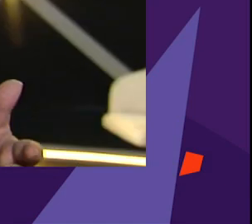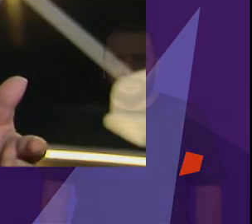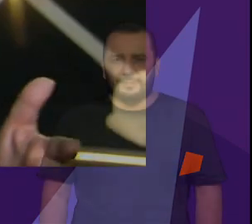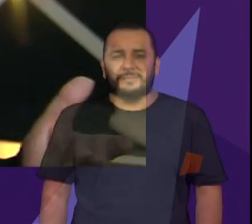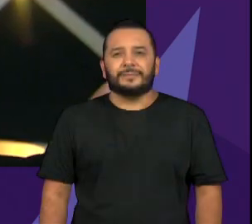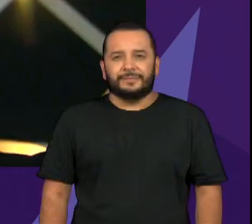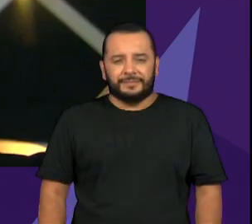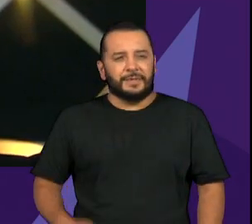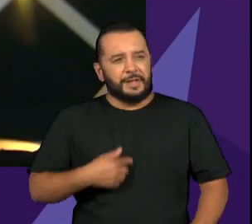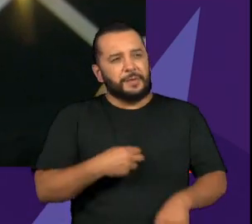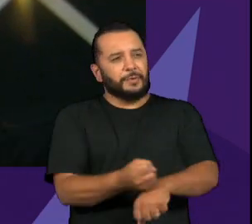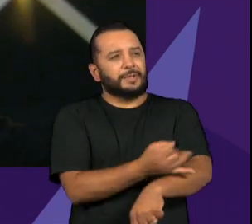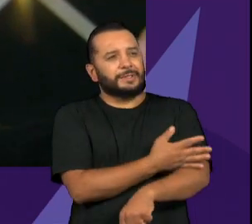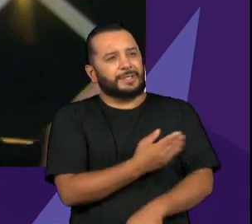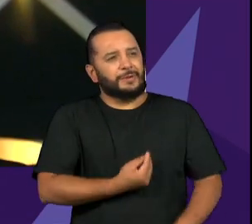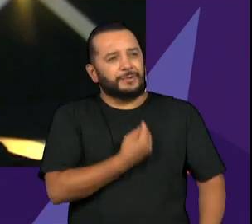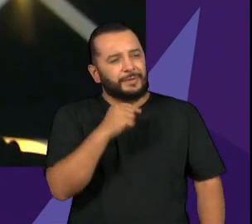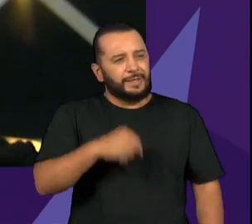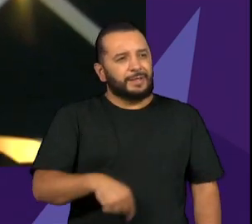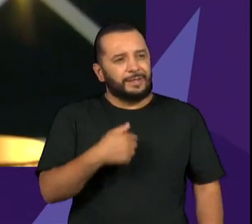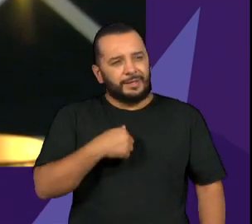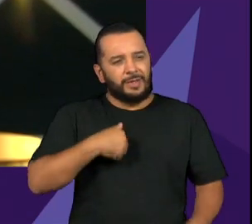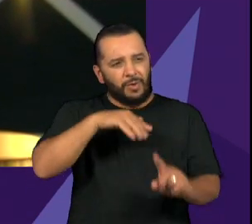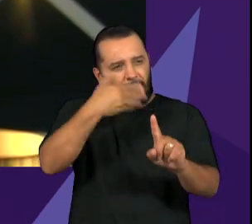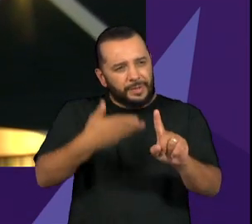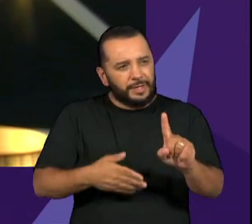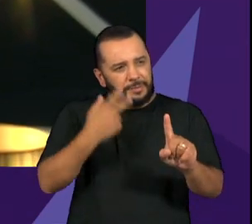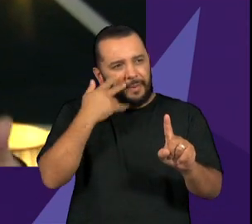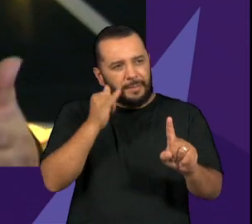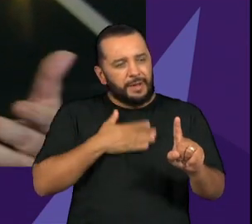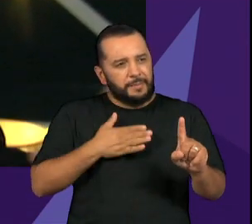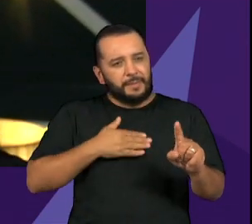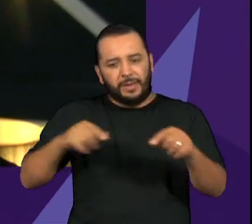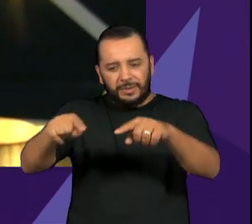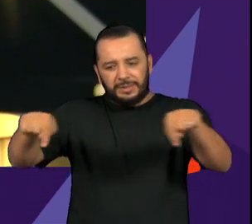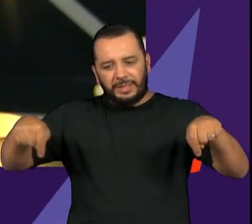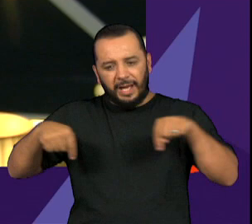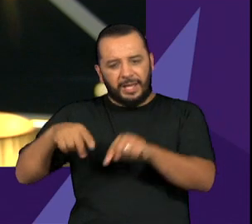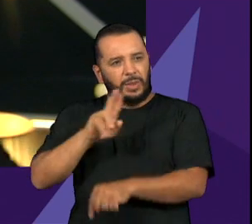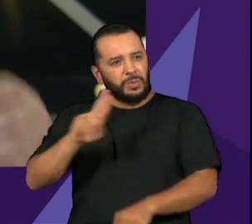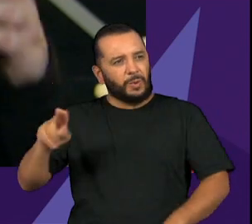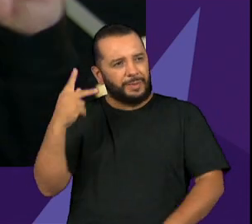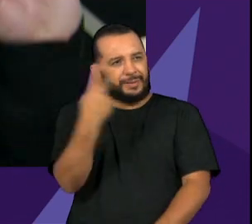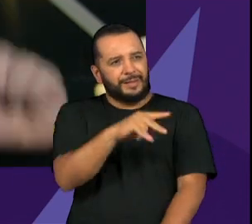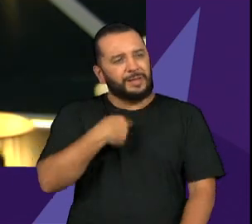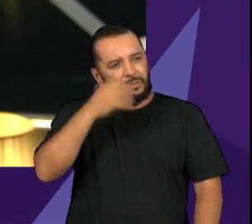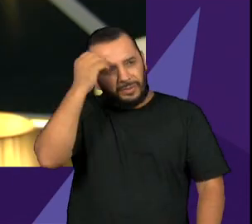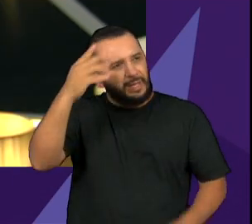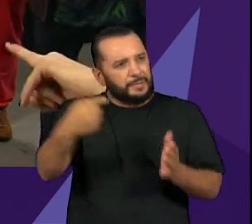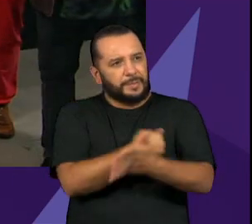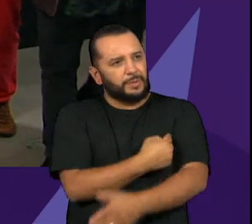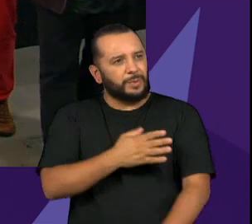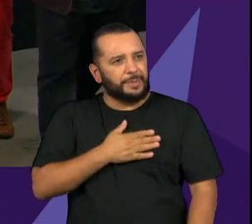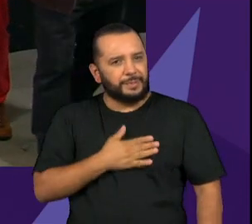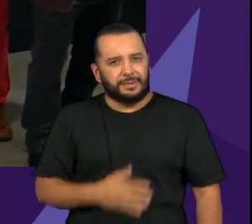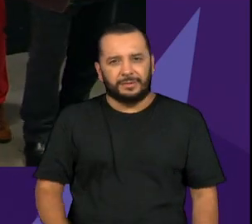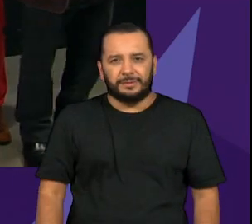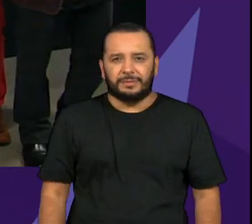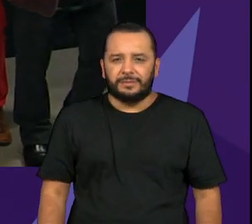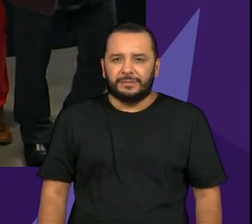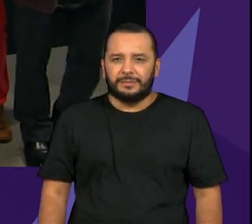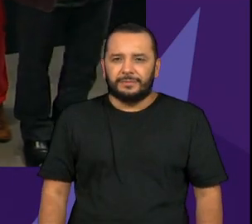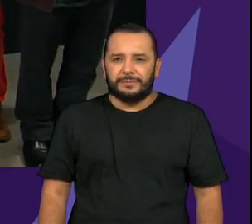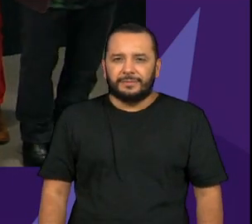É uma emoção muito grande TV Cultura fazer essa homenagem para o meu pai. Eu acho muito merecido. Eu nem me lembro mais do que você perguntou.